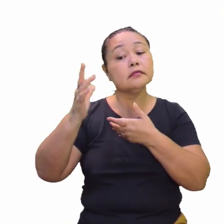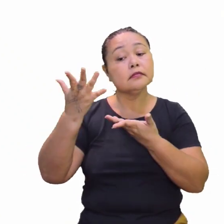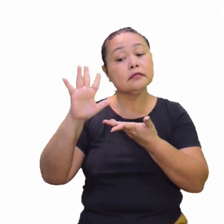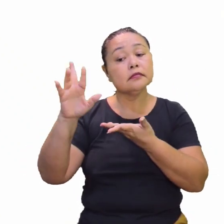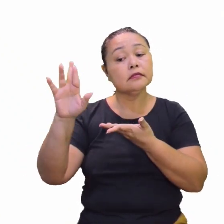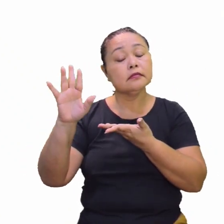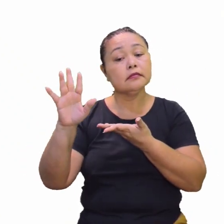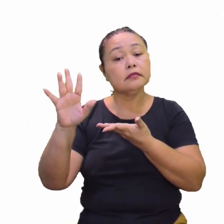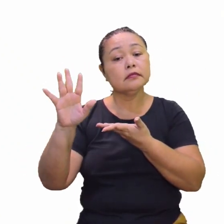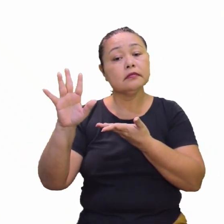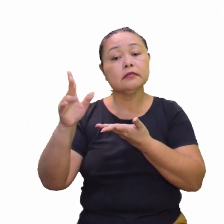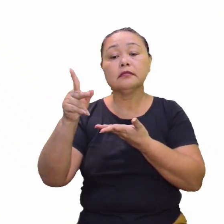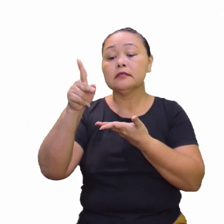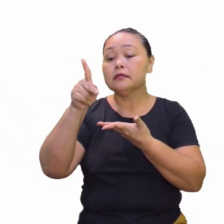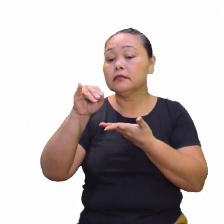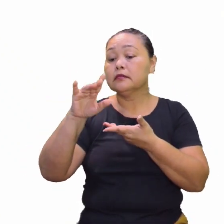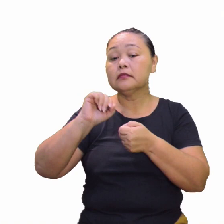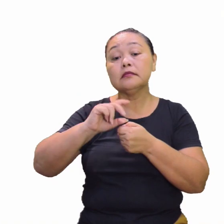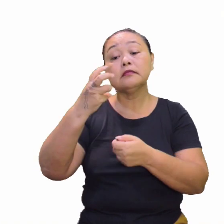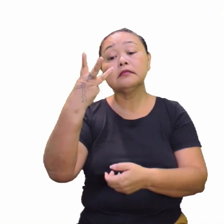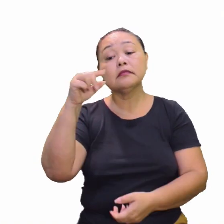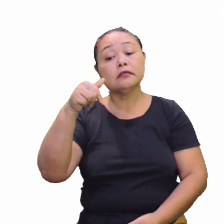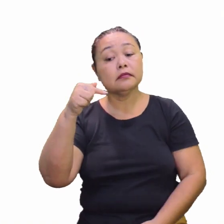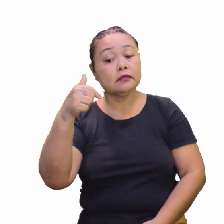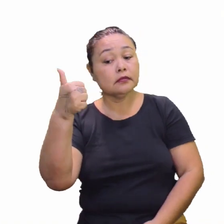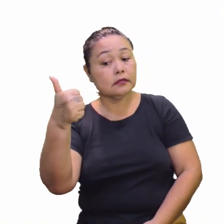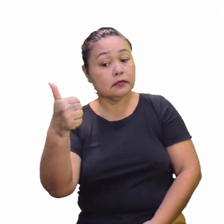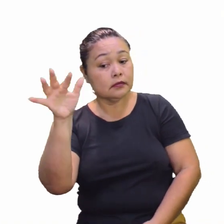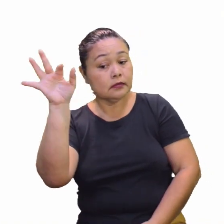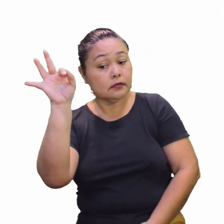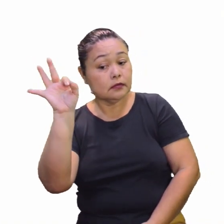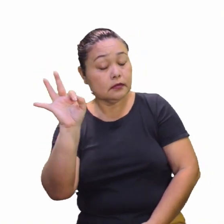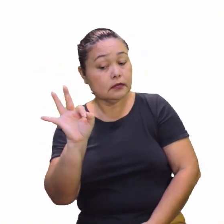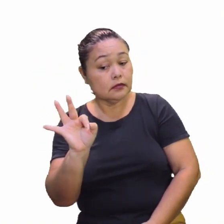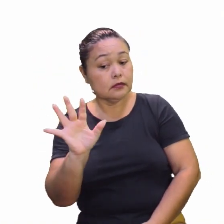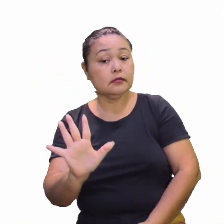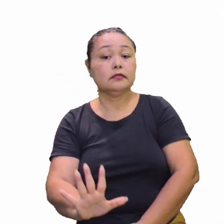ele representa aí do PIB do Brasil só